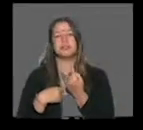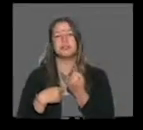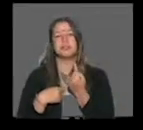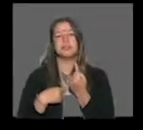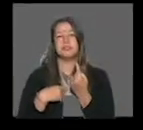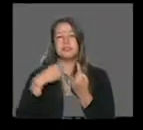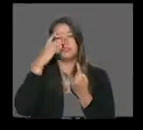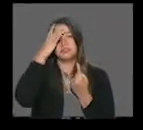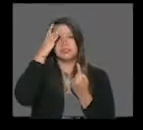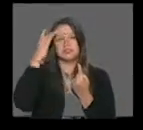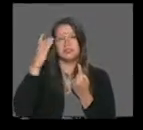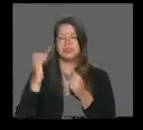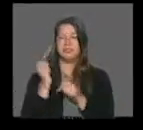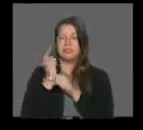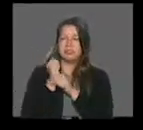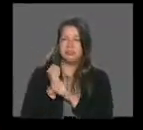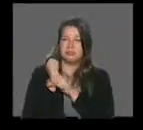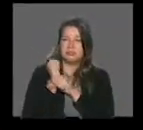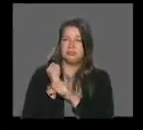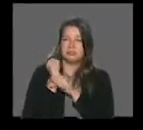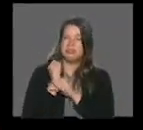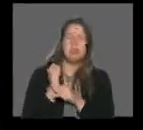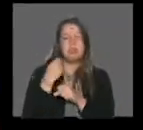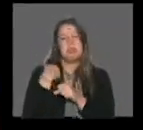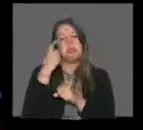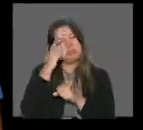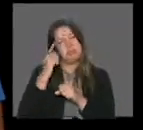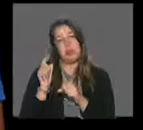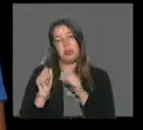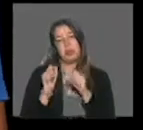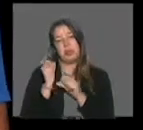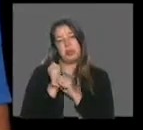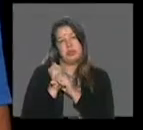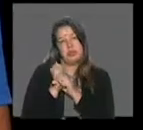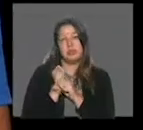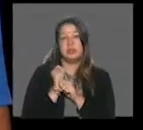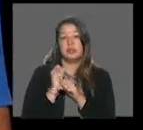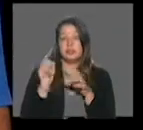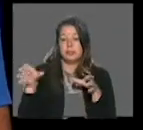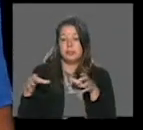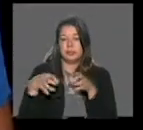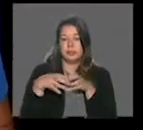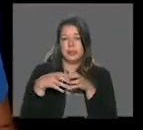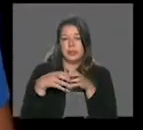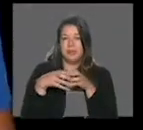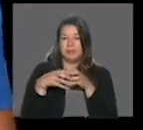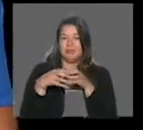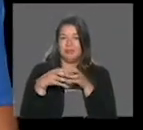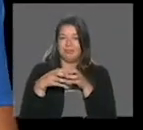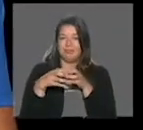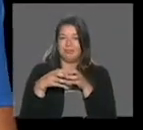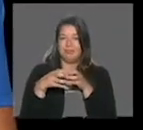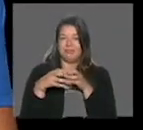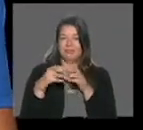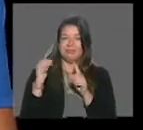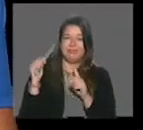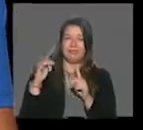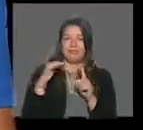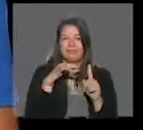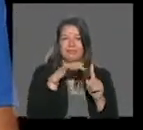todo carregado com um saco, sei lá do que, e quando ele vê a equipe vindo atrás do